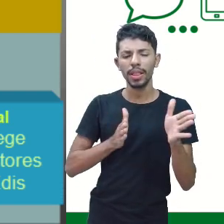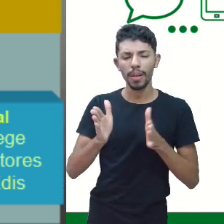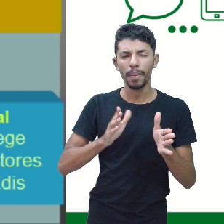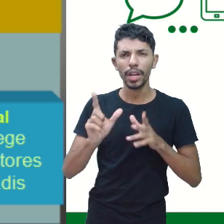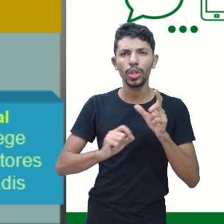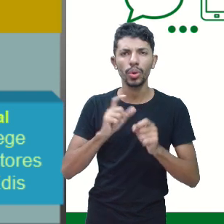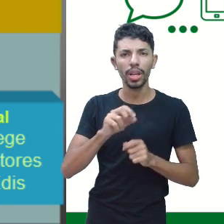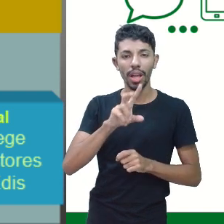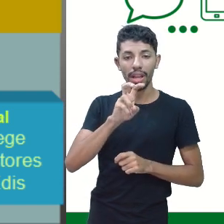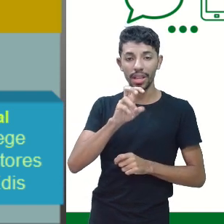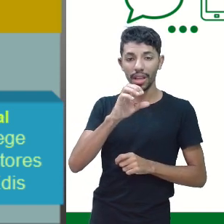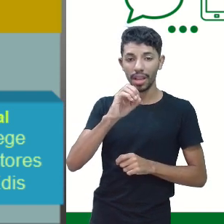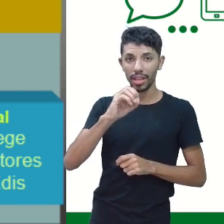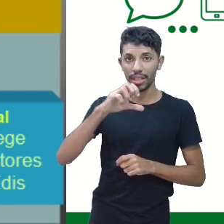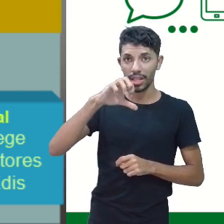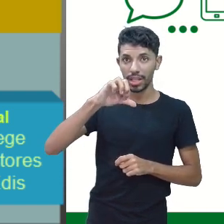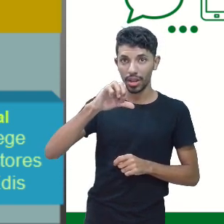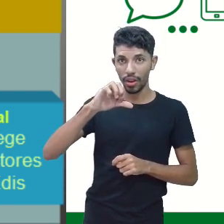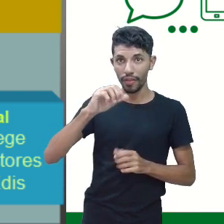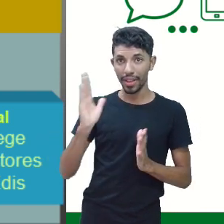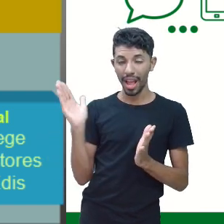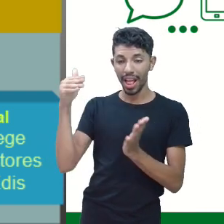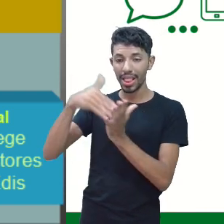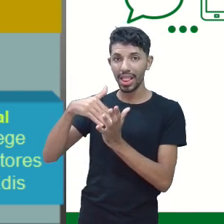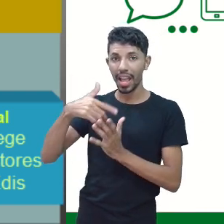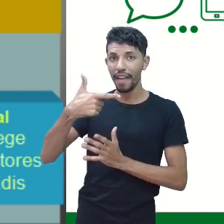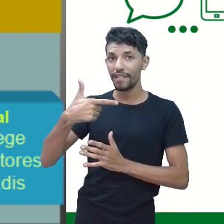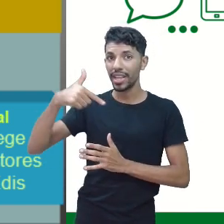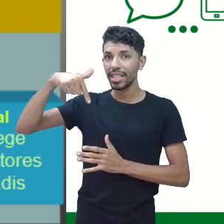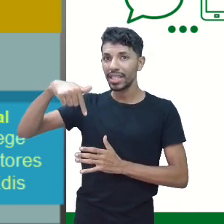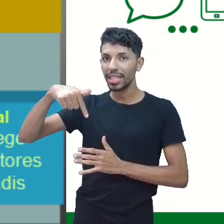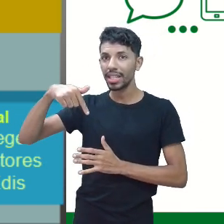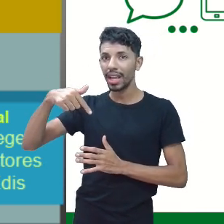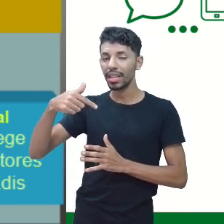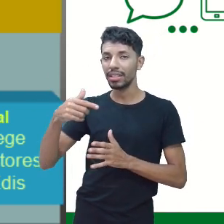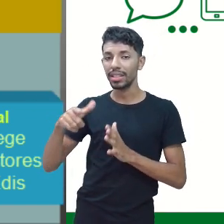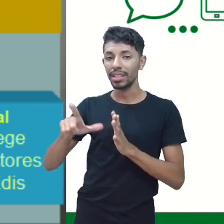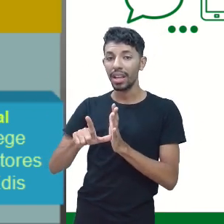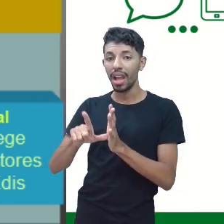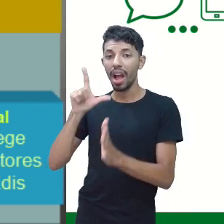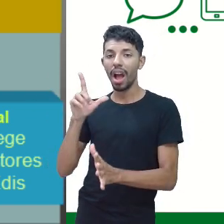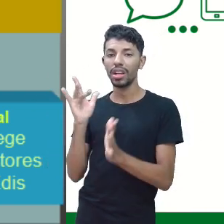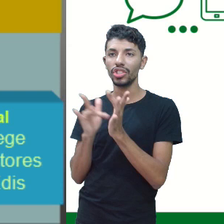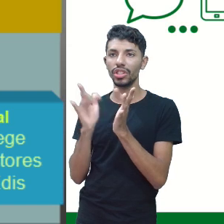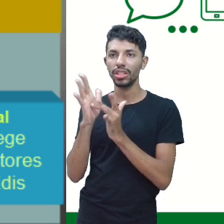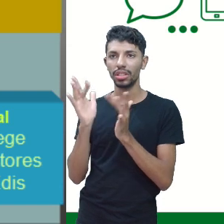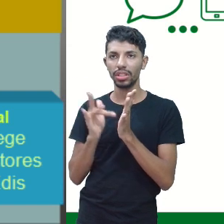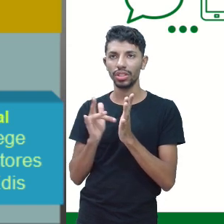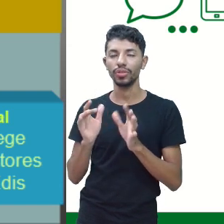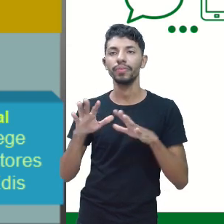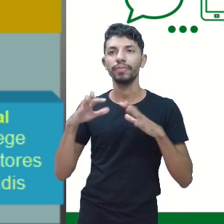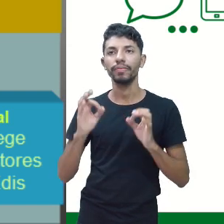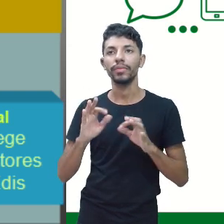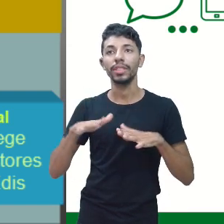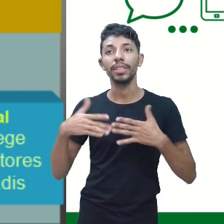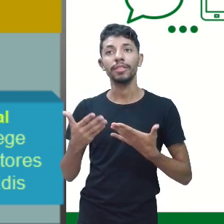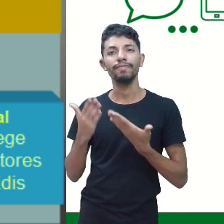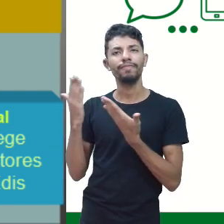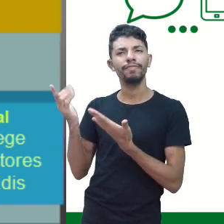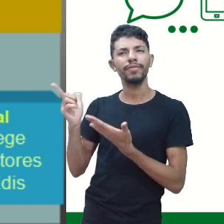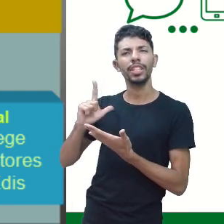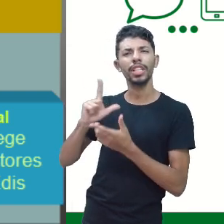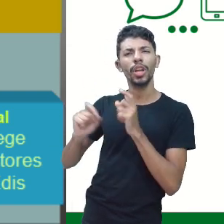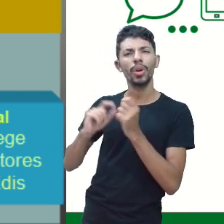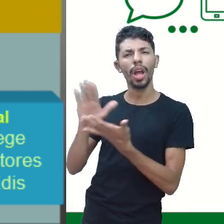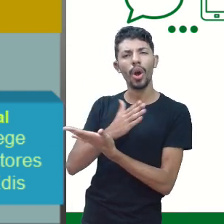do ano, né, 509 até o ano 27 a.C. E aqui nós vamos ter algumas